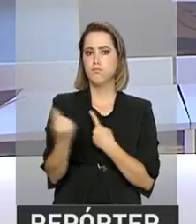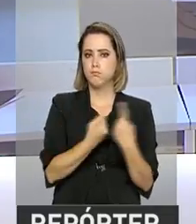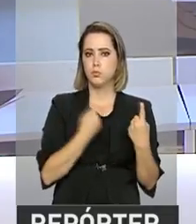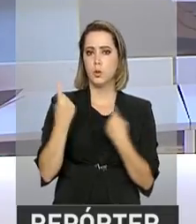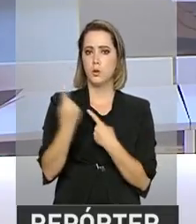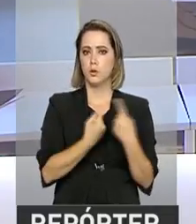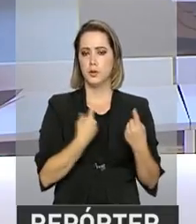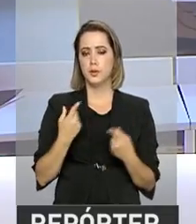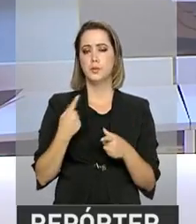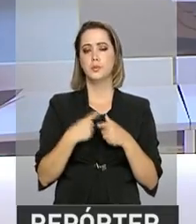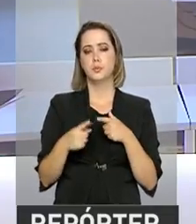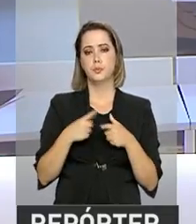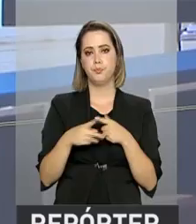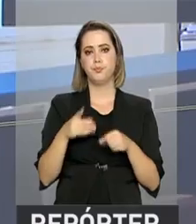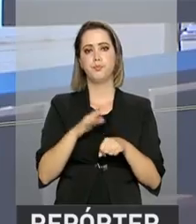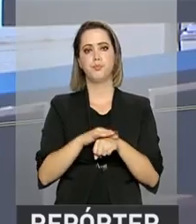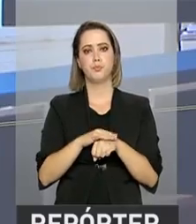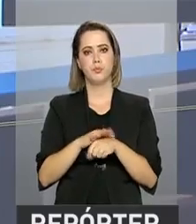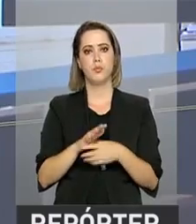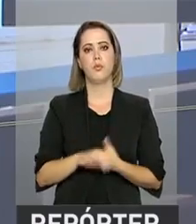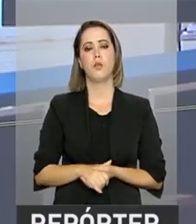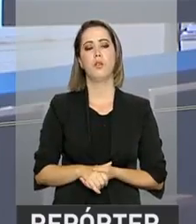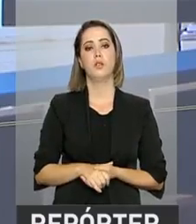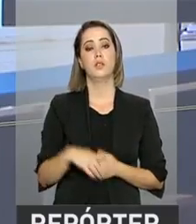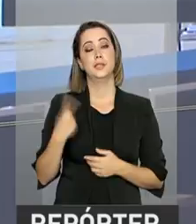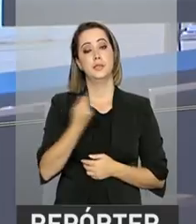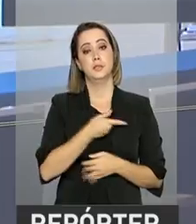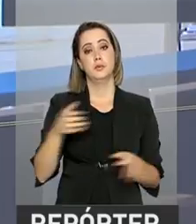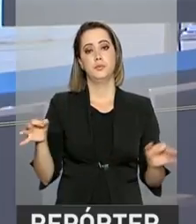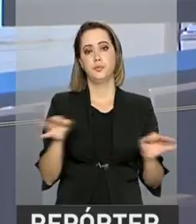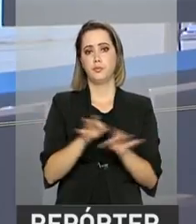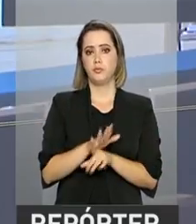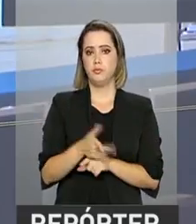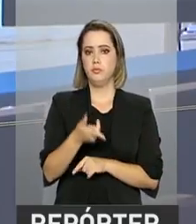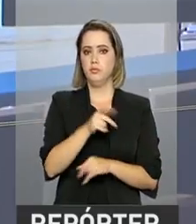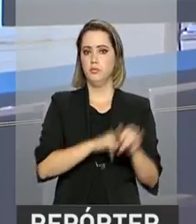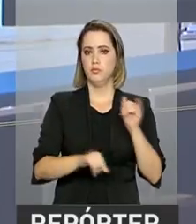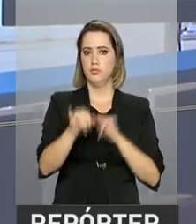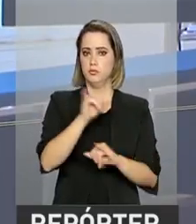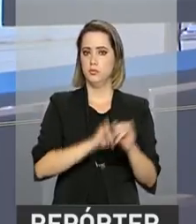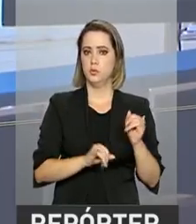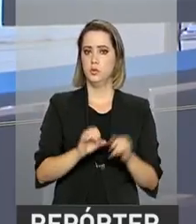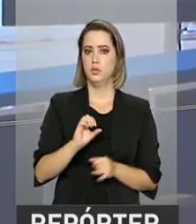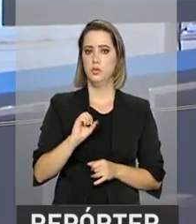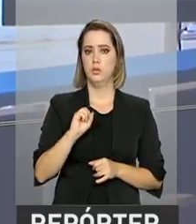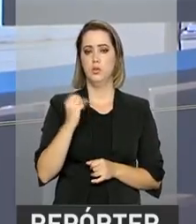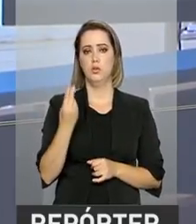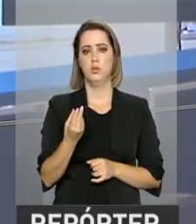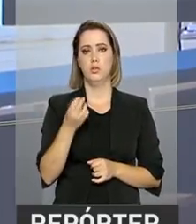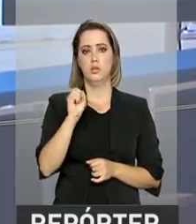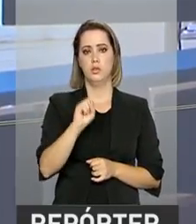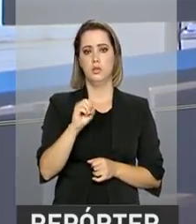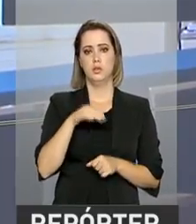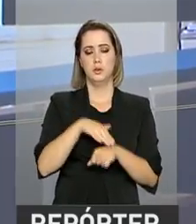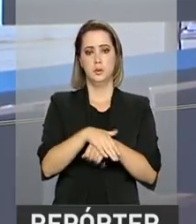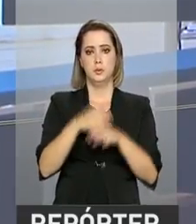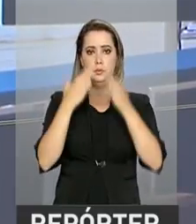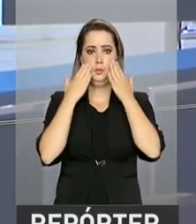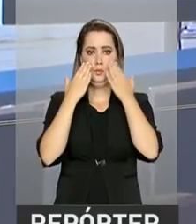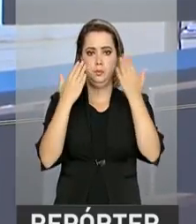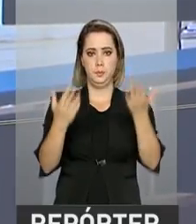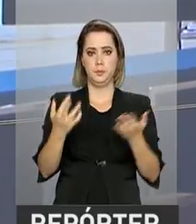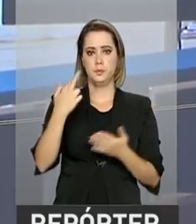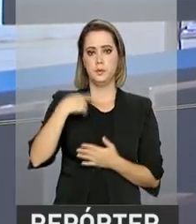Silvestre da doença nós ficamos por aqui podemos voltar a qualquer momento com outras informações ou às 8 da noite